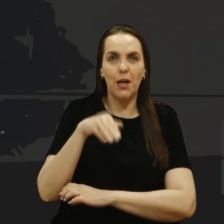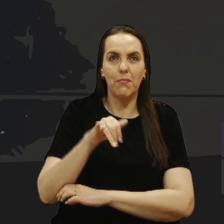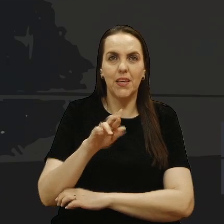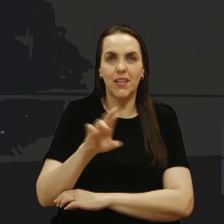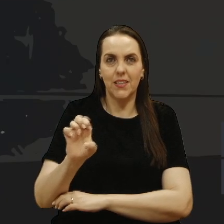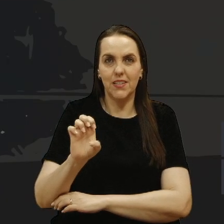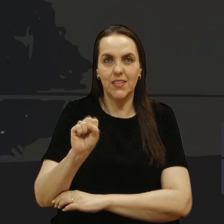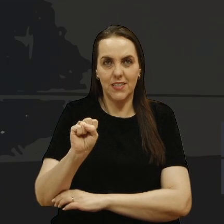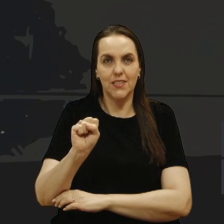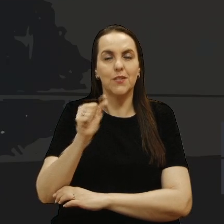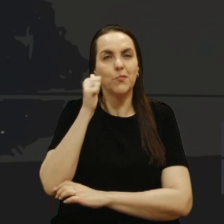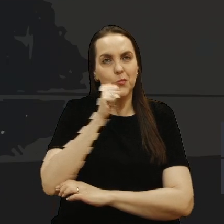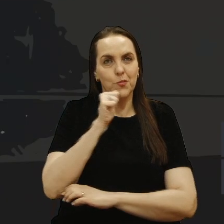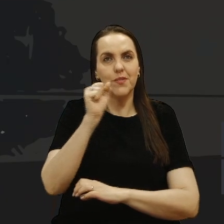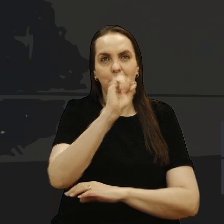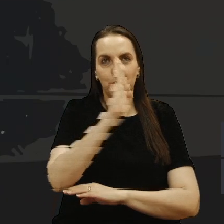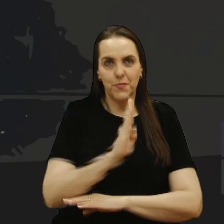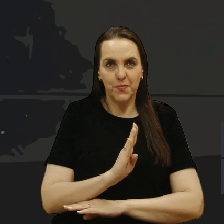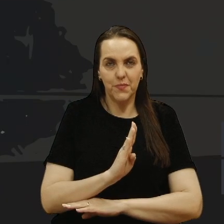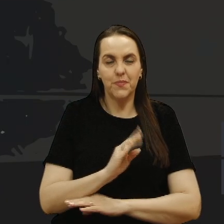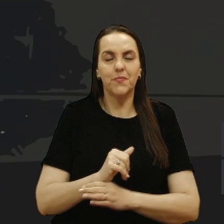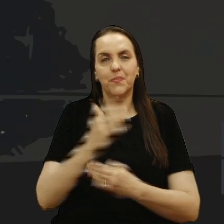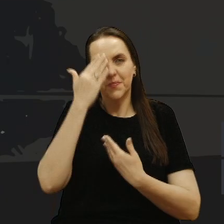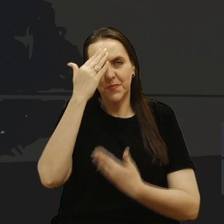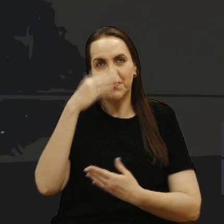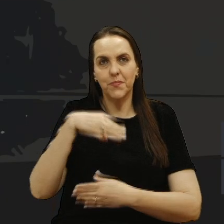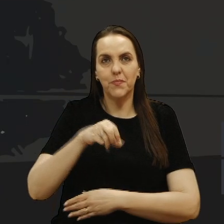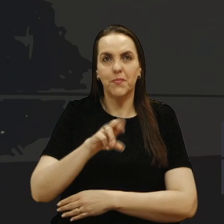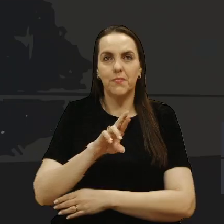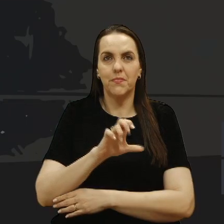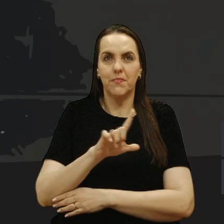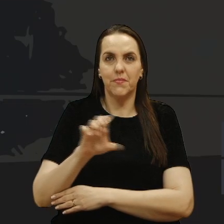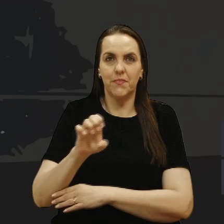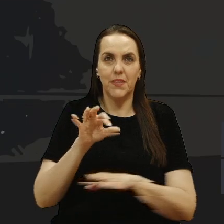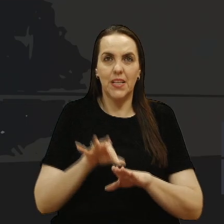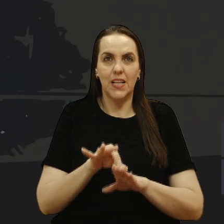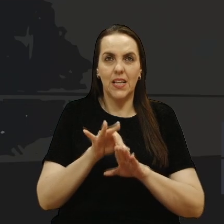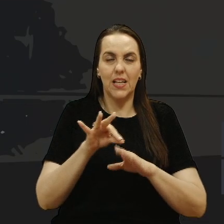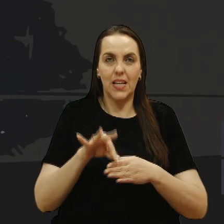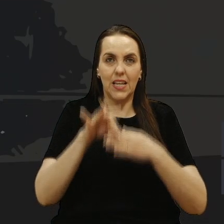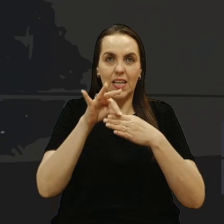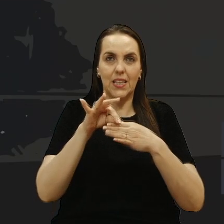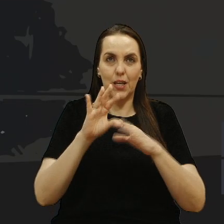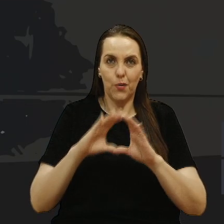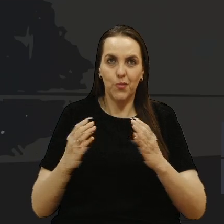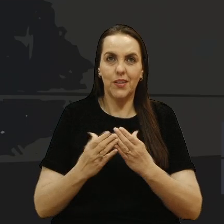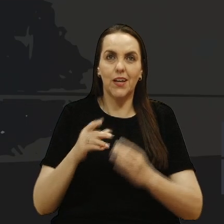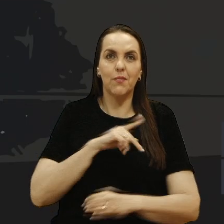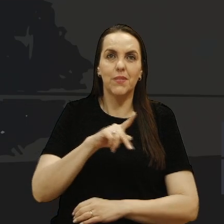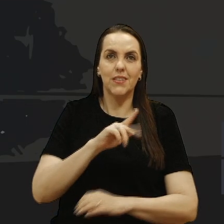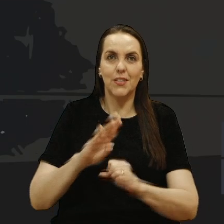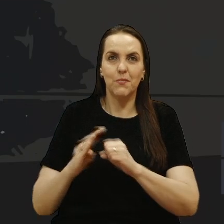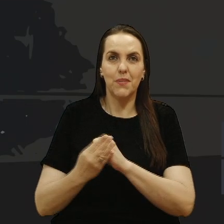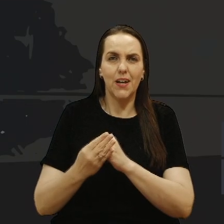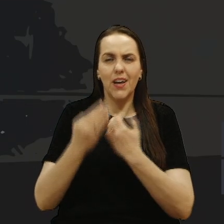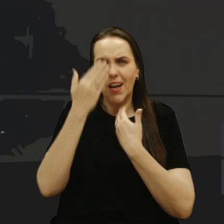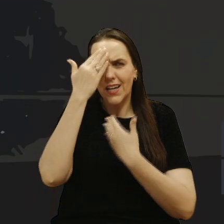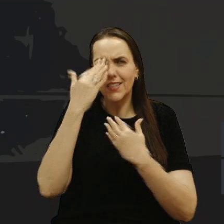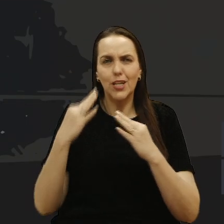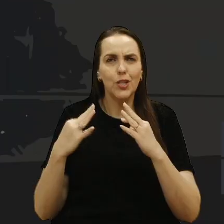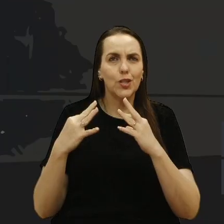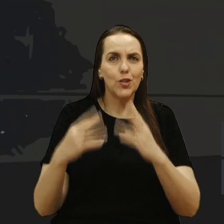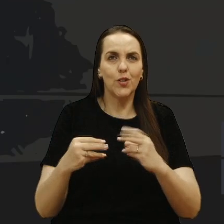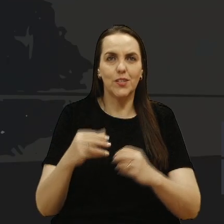Brasil. Então, quero agradecer a Marcele, falou sobre liderança comunitária como presidente de bairro. Então, agradecer a todas essas mulheres e a todas